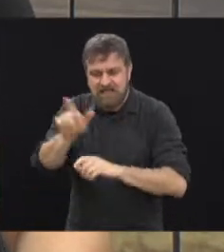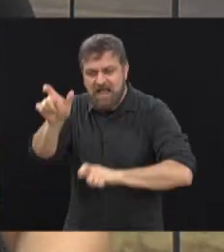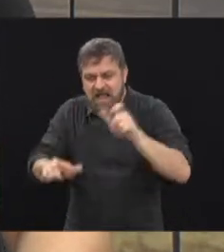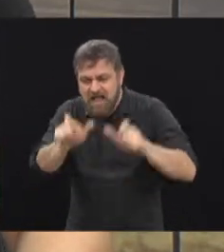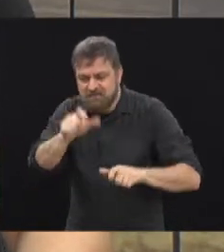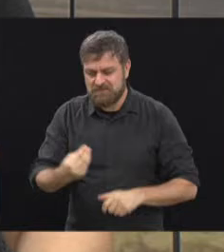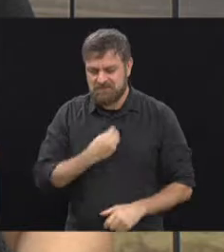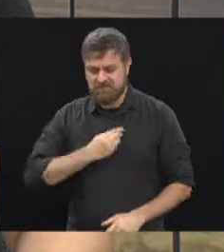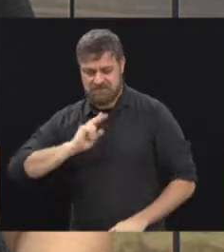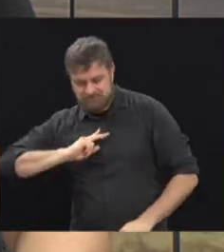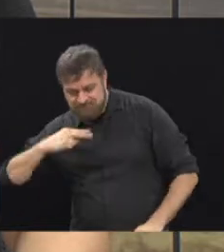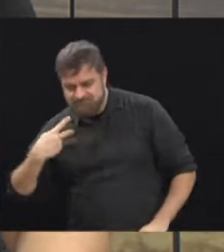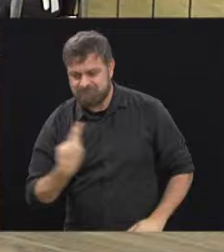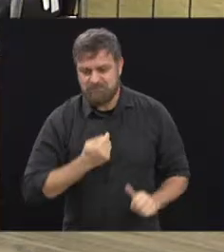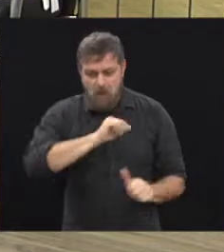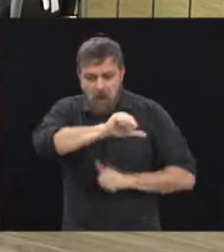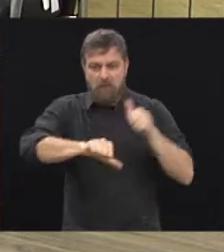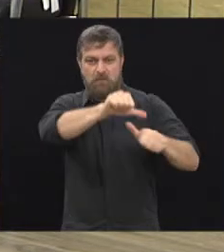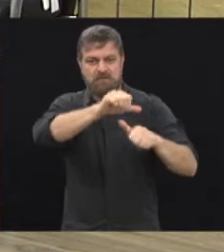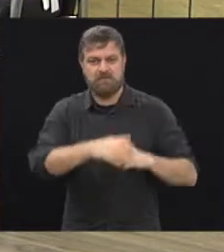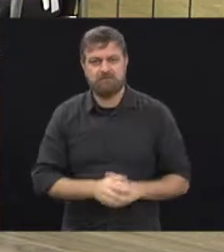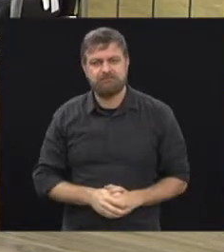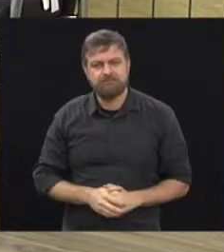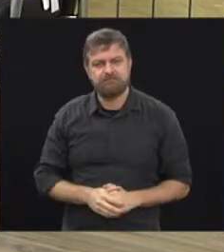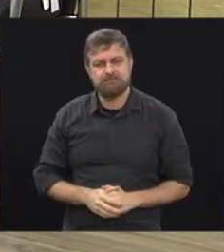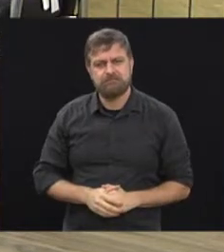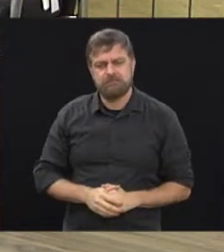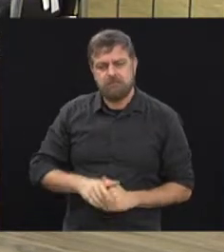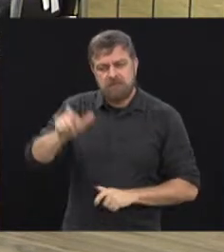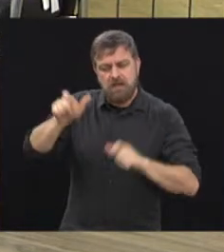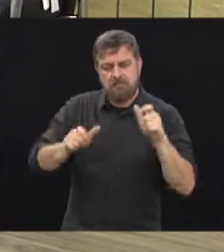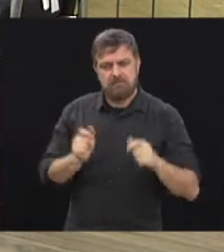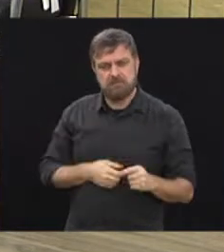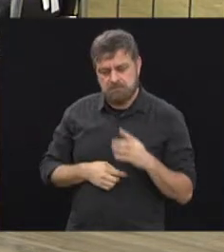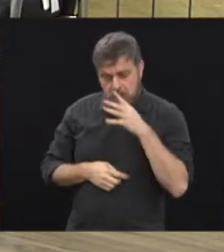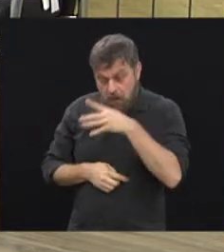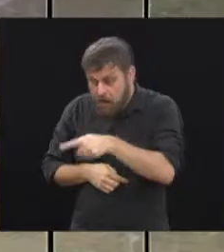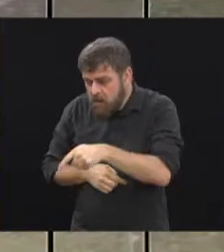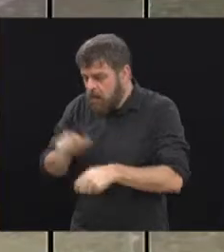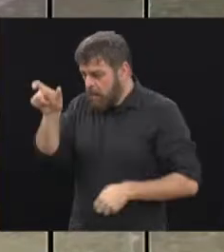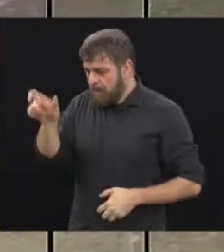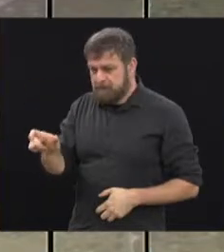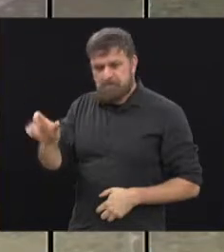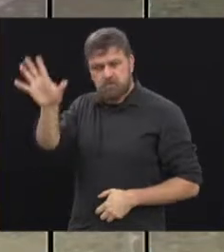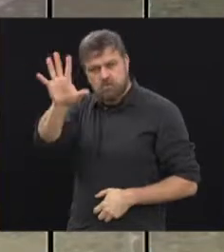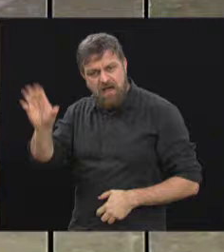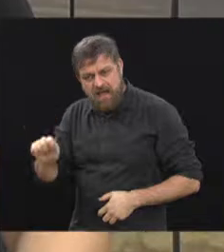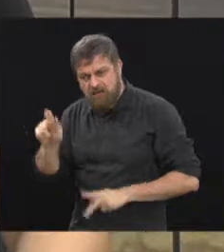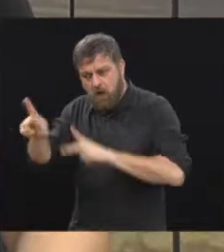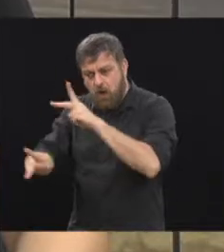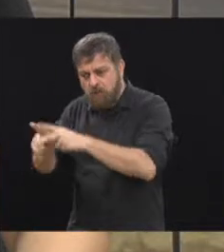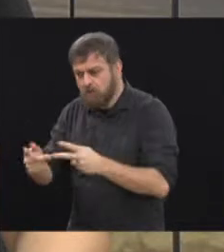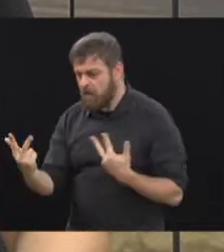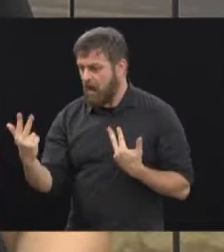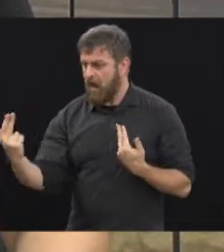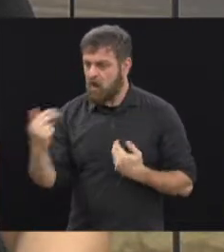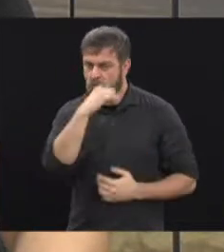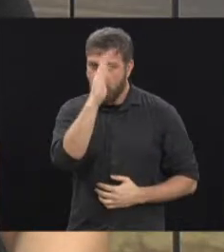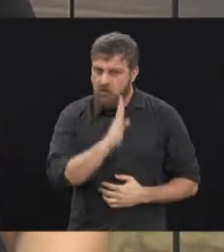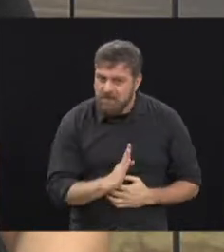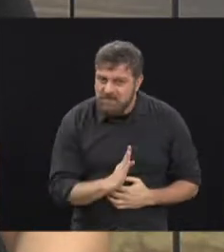gente, transformar muita gente. As pessoas falam que os africanos têm muito do brasileiro. Você sentiu isso ou não?